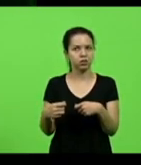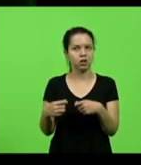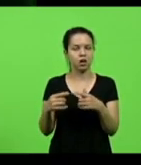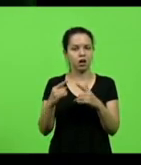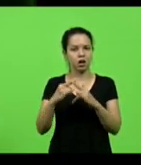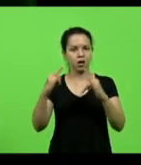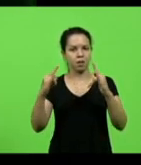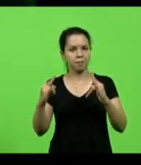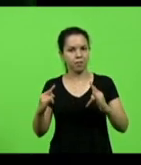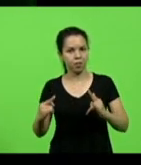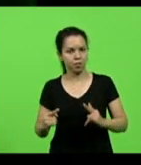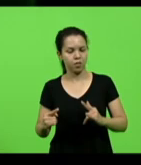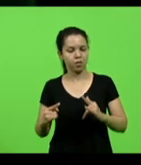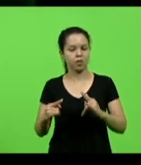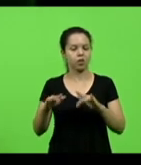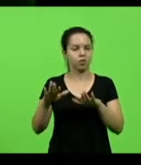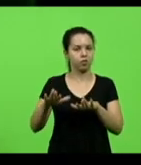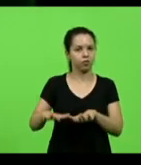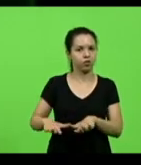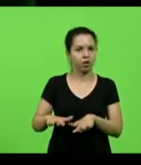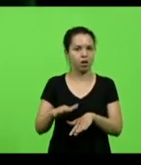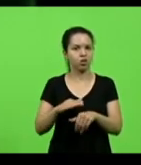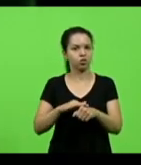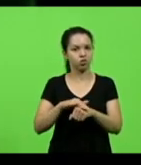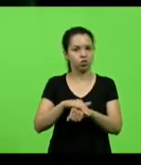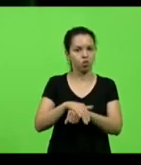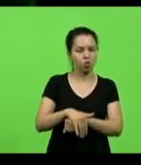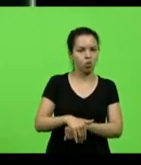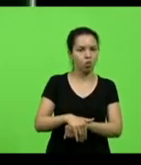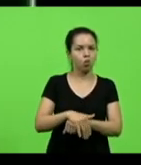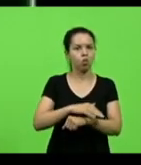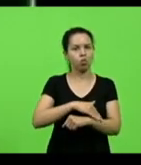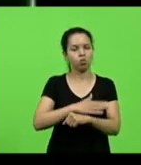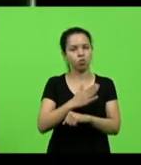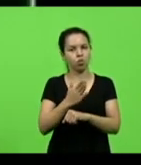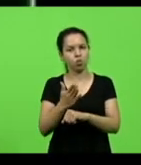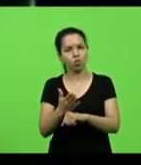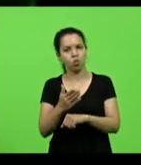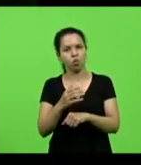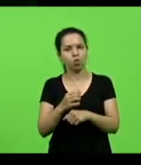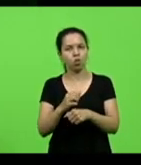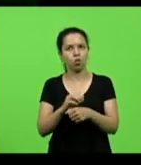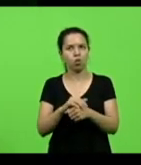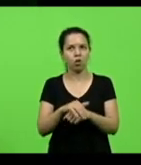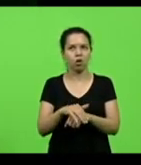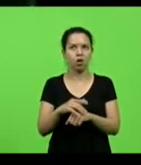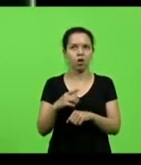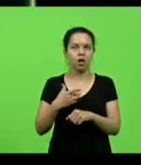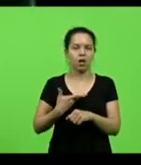uma noite de sábado para domingo numa chácara, os coleguinhas em barraca,